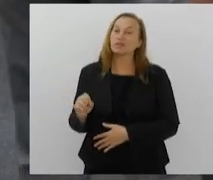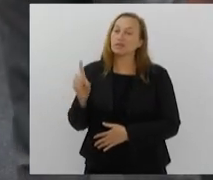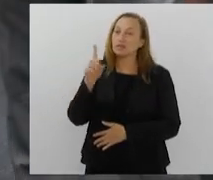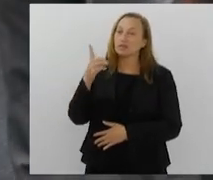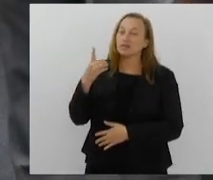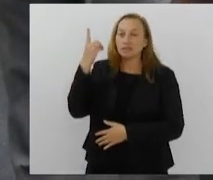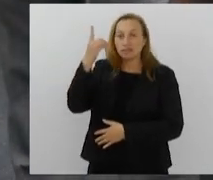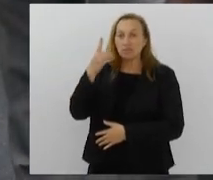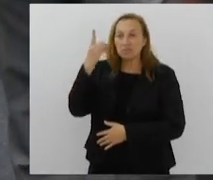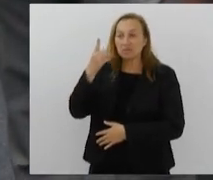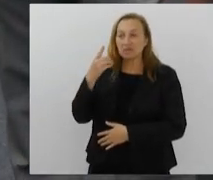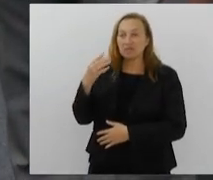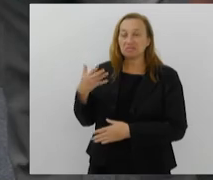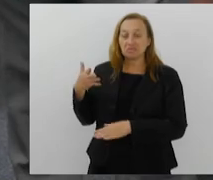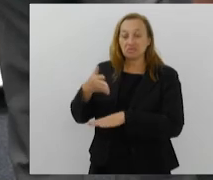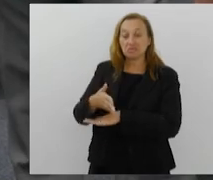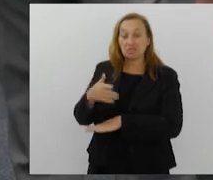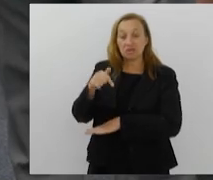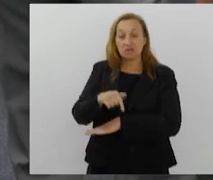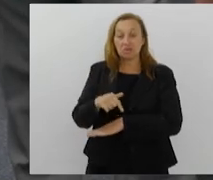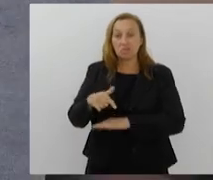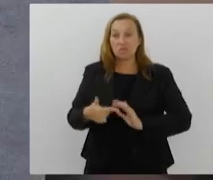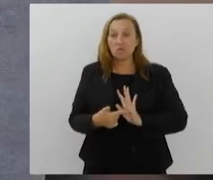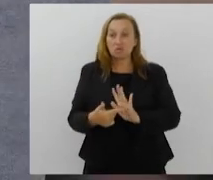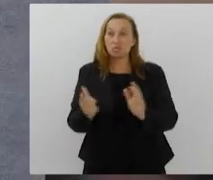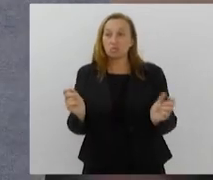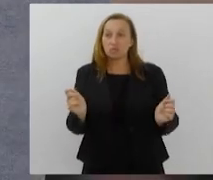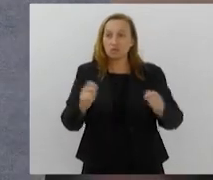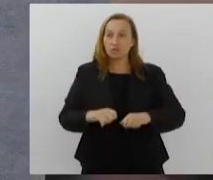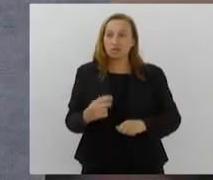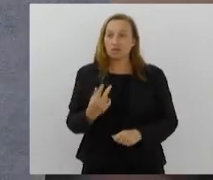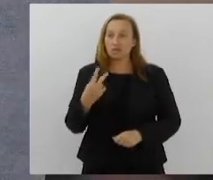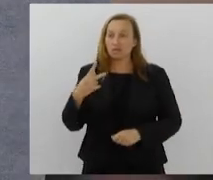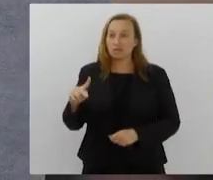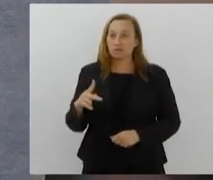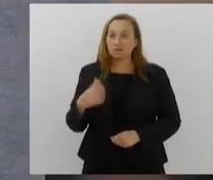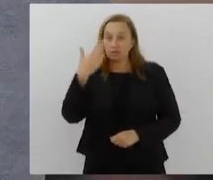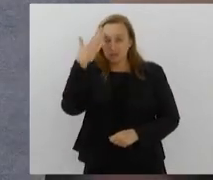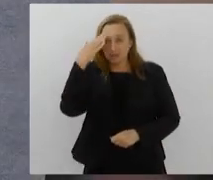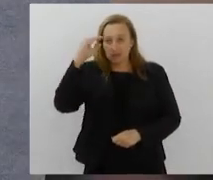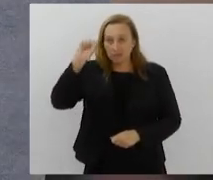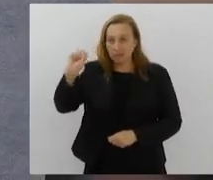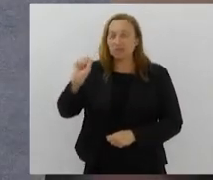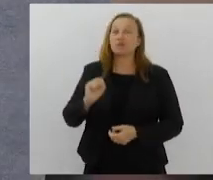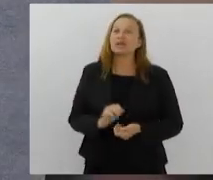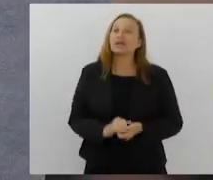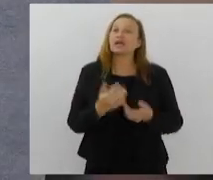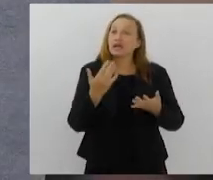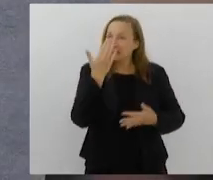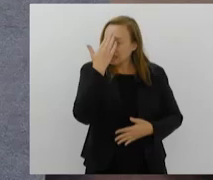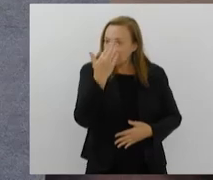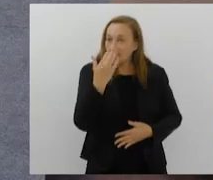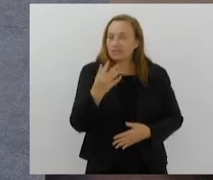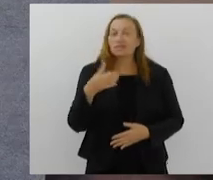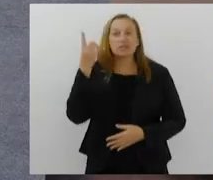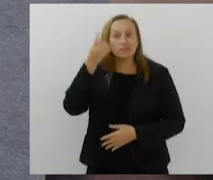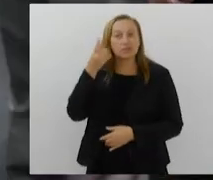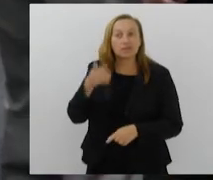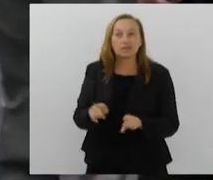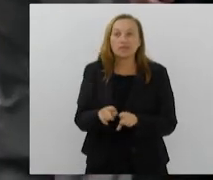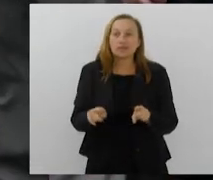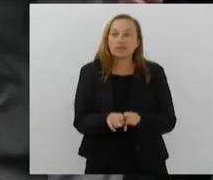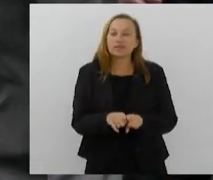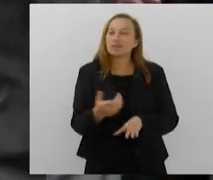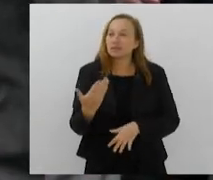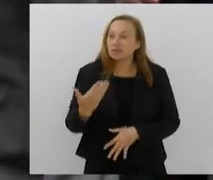deputado, chegou aqui, mostrou o seu potencial, sua sabedoria. Né? Quero agradecer o deputado também